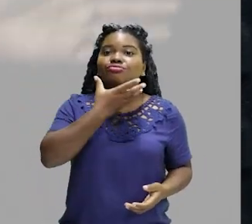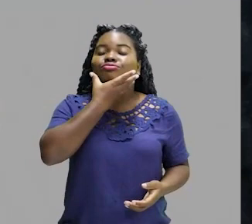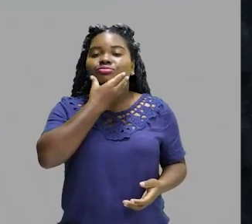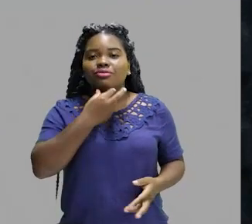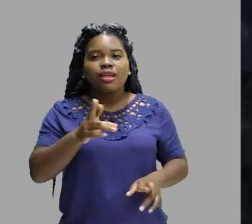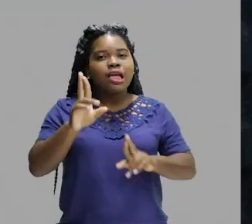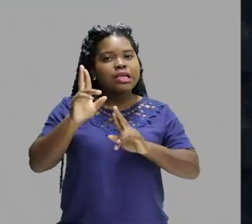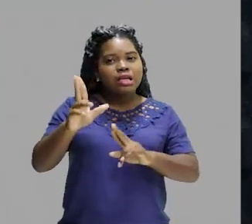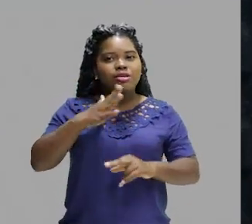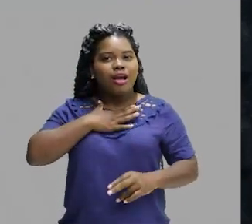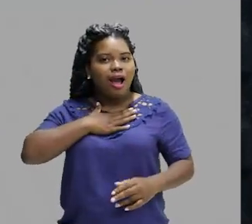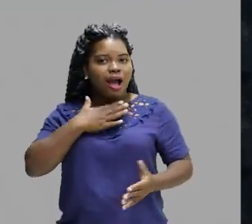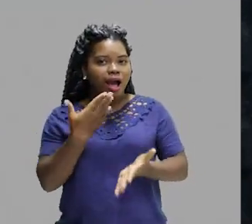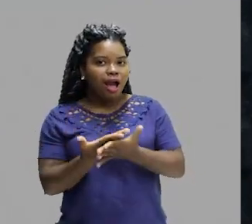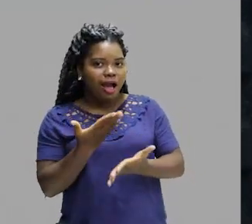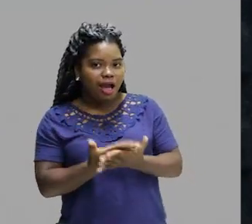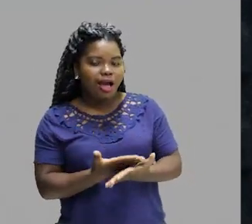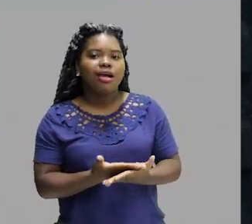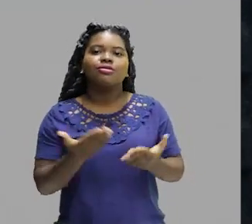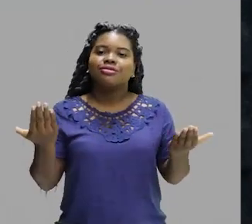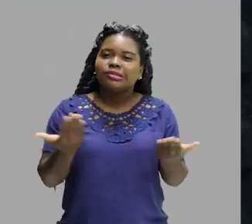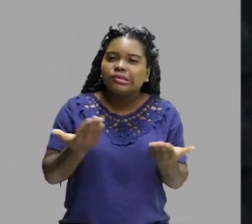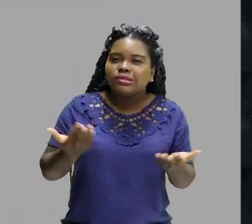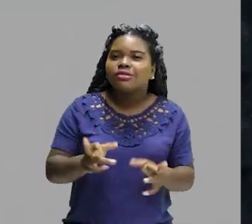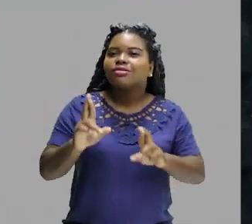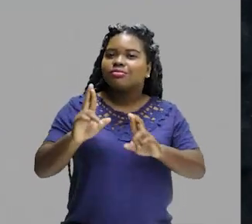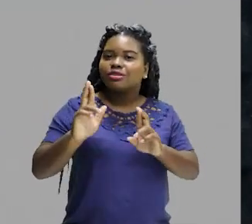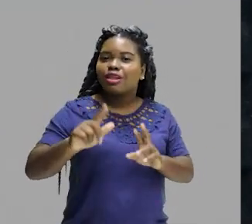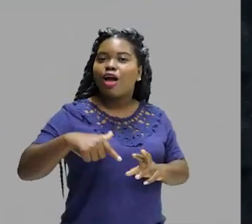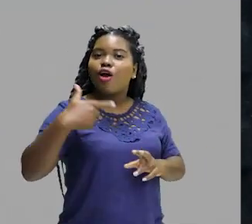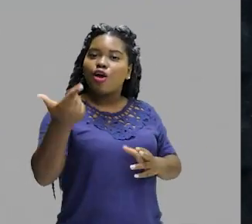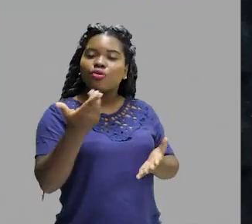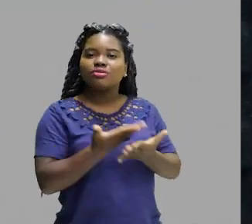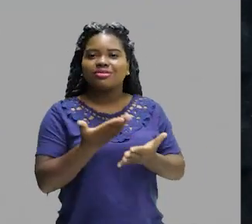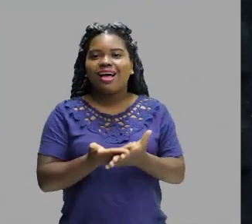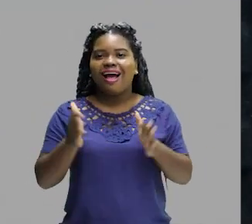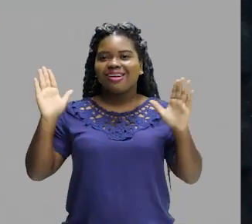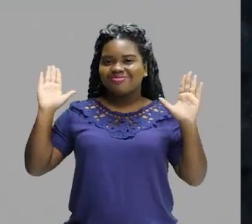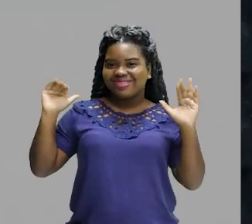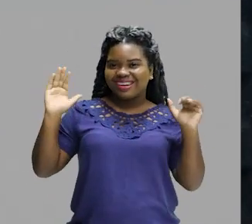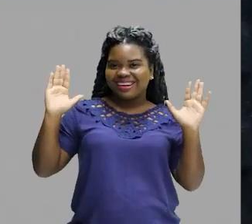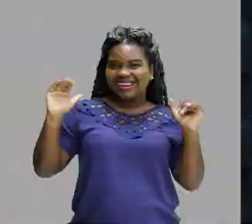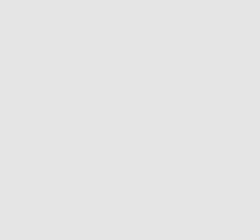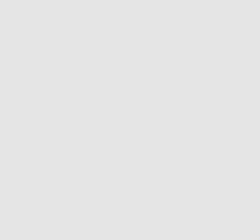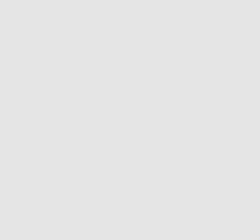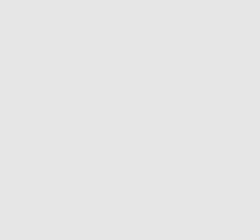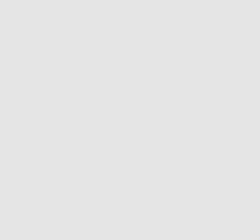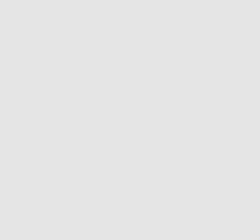Espero que tenham gostado da aula de hoje. Espero vocês na próxima. Hasta la vista!